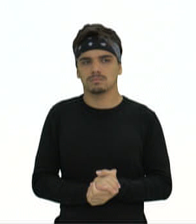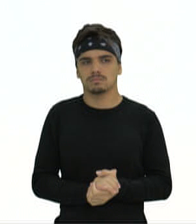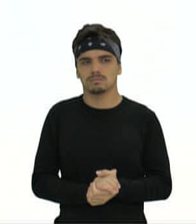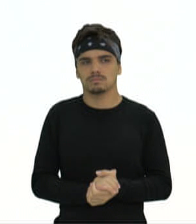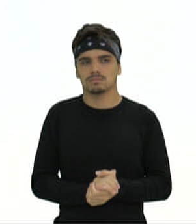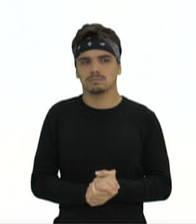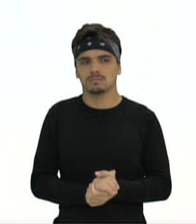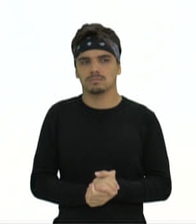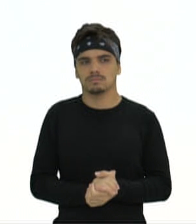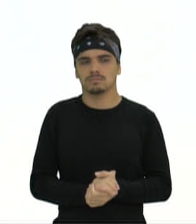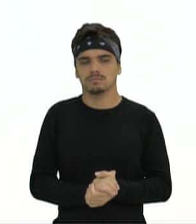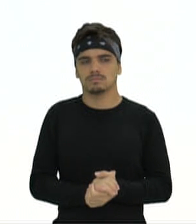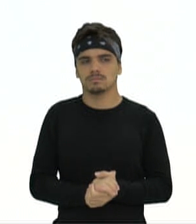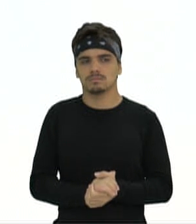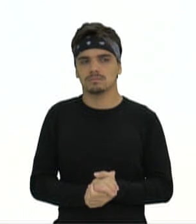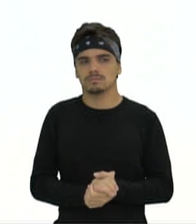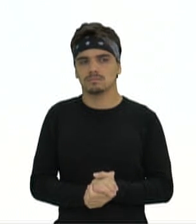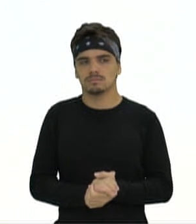is a losing game.